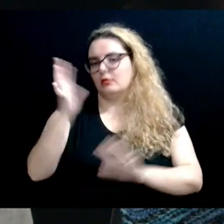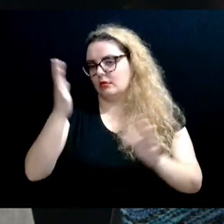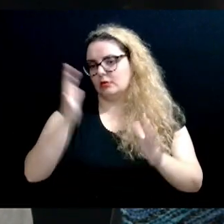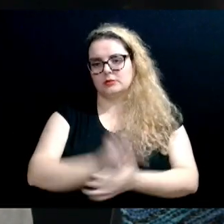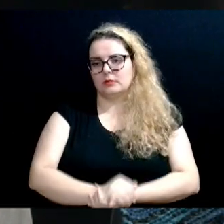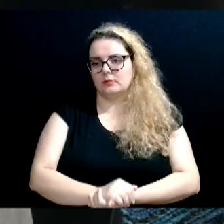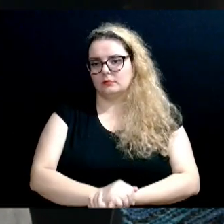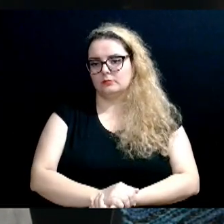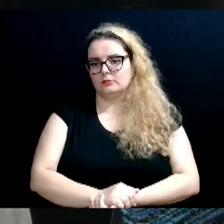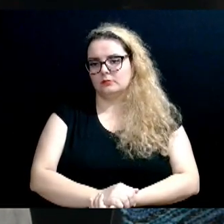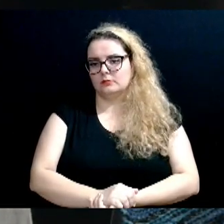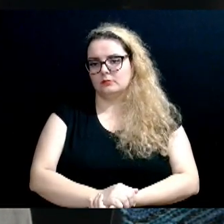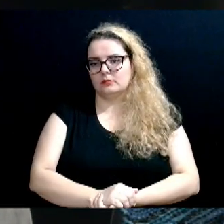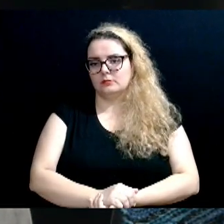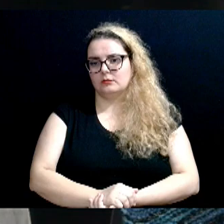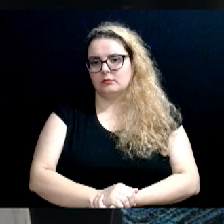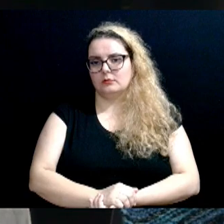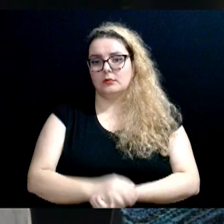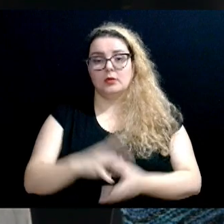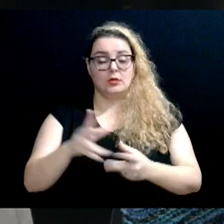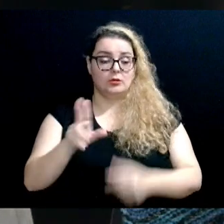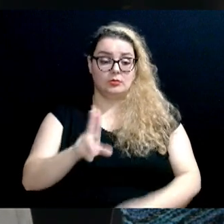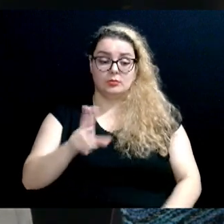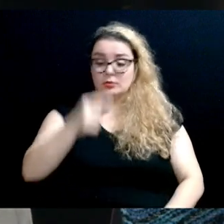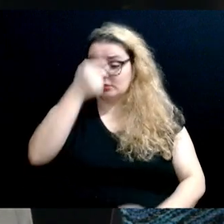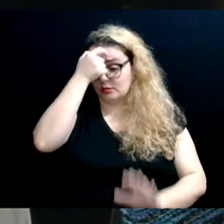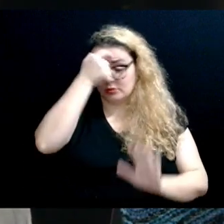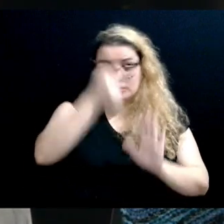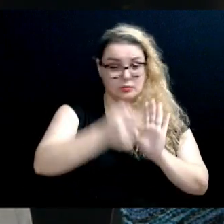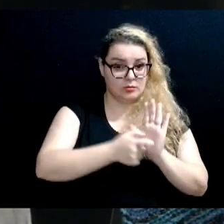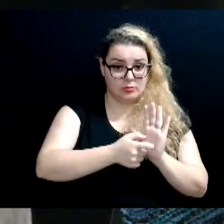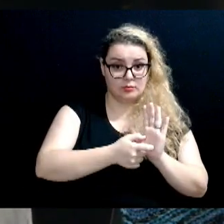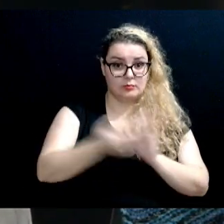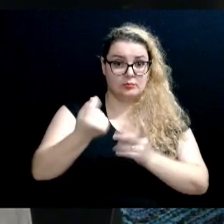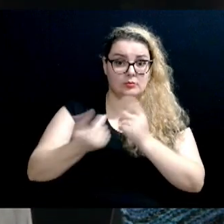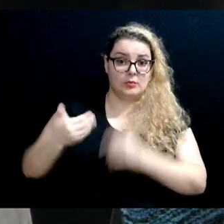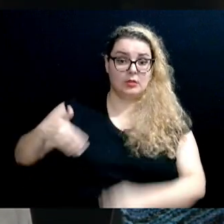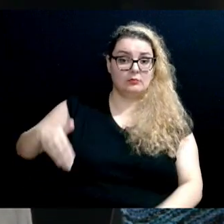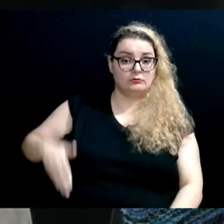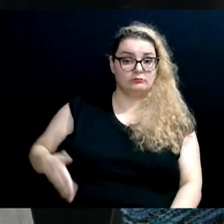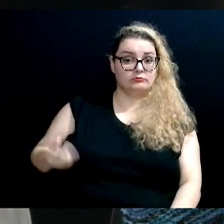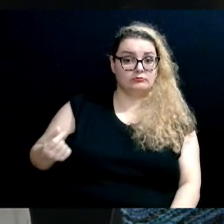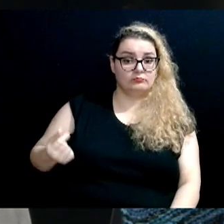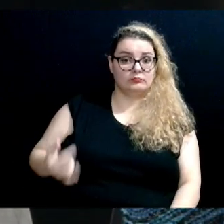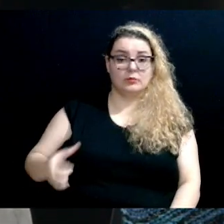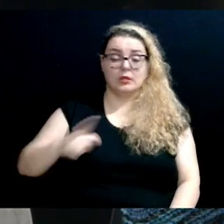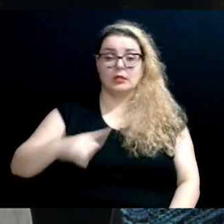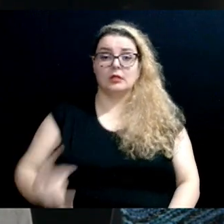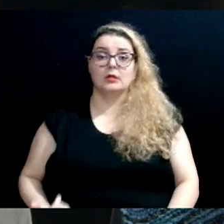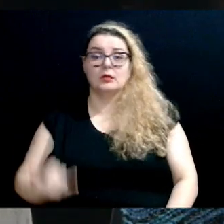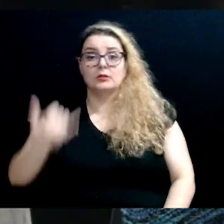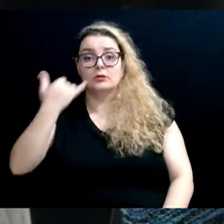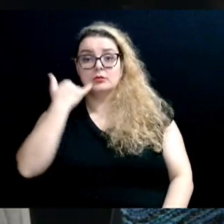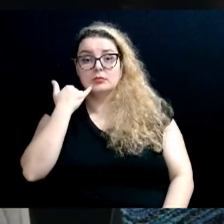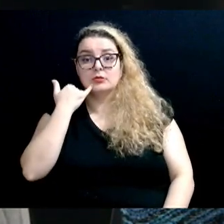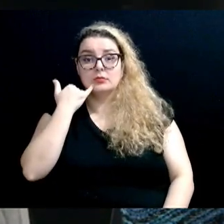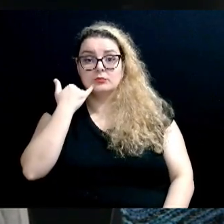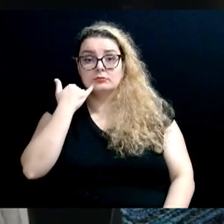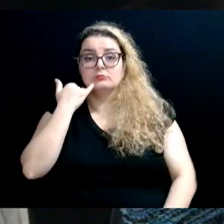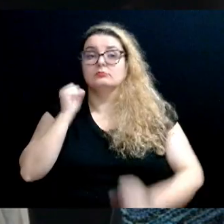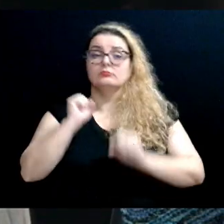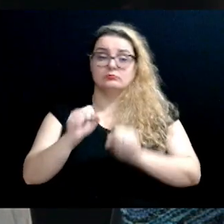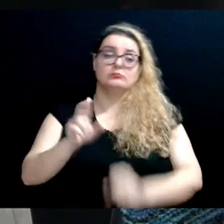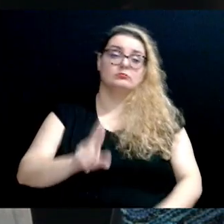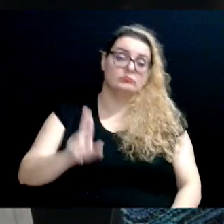que a gente precisa para usar inteligência artificial está no nosso bolso. Quem tem um celular conectado à internet já pode fazer uso de